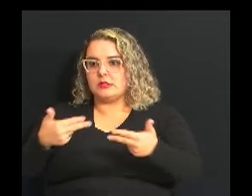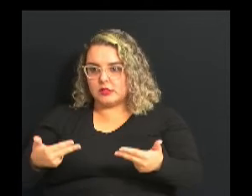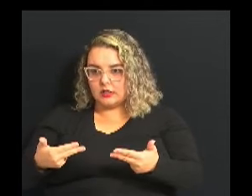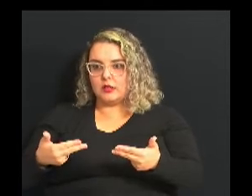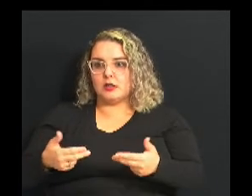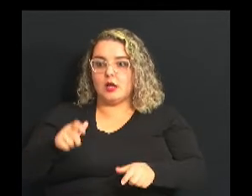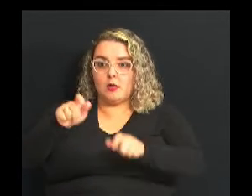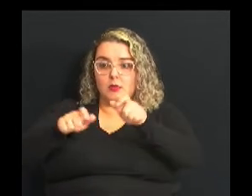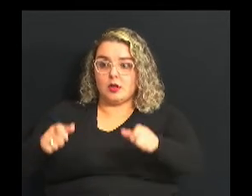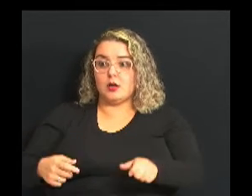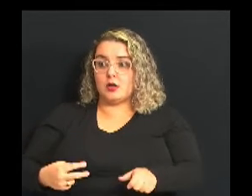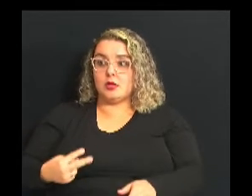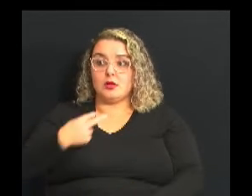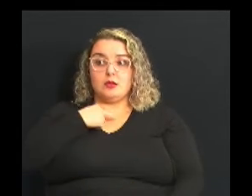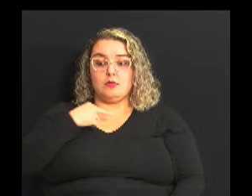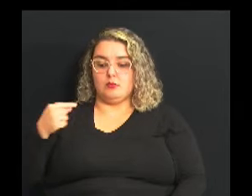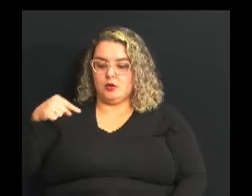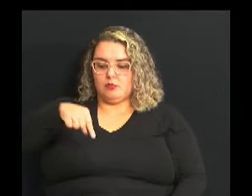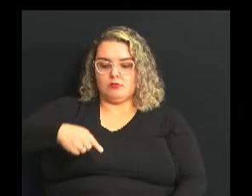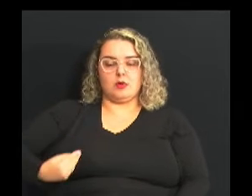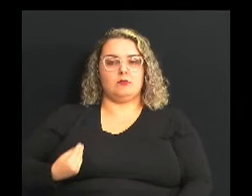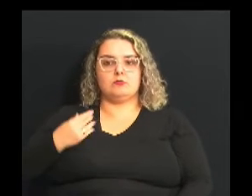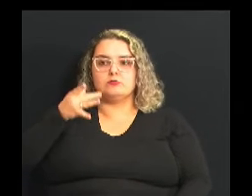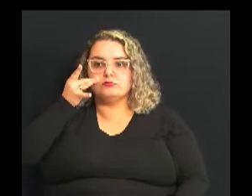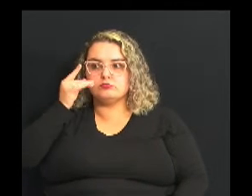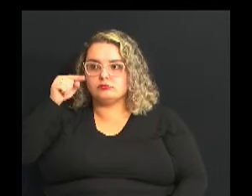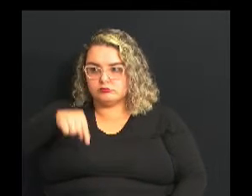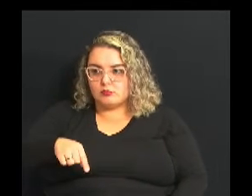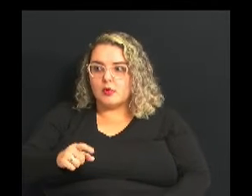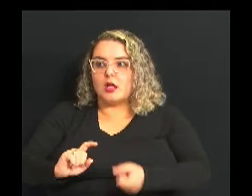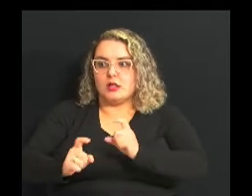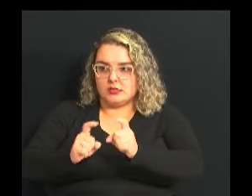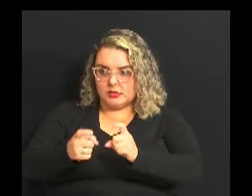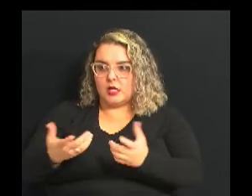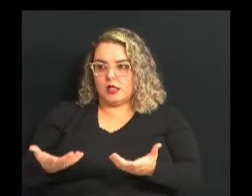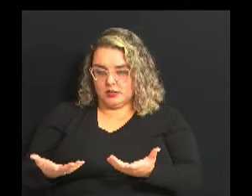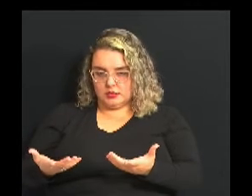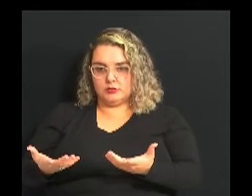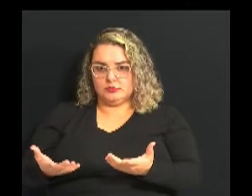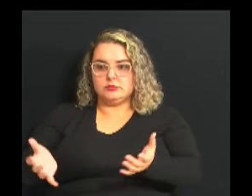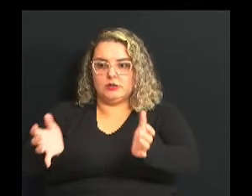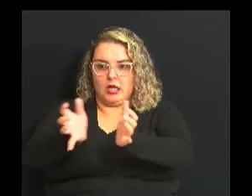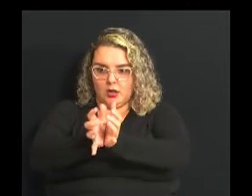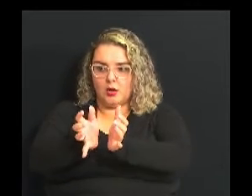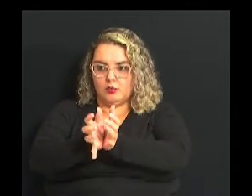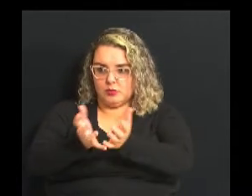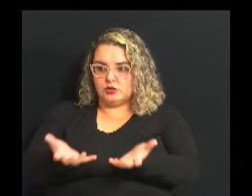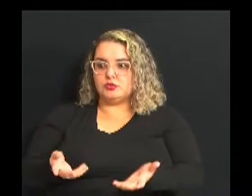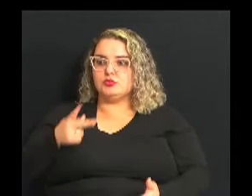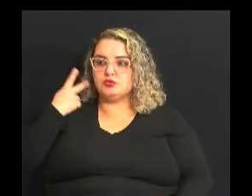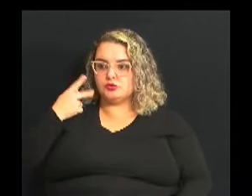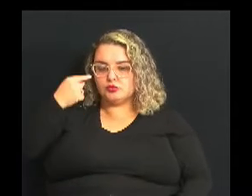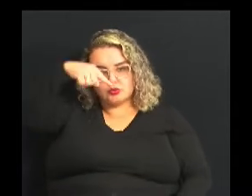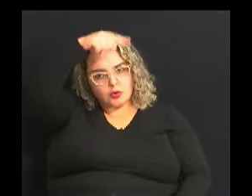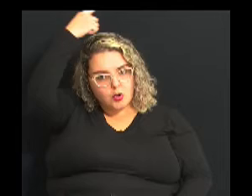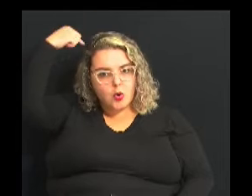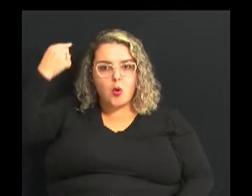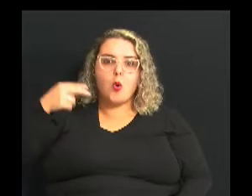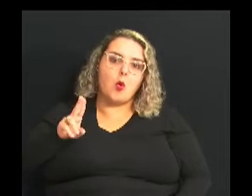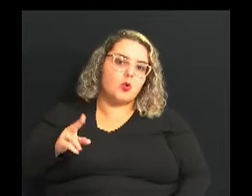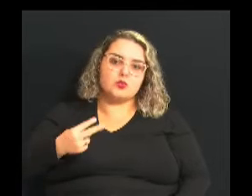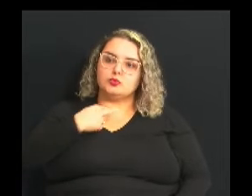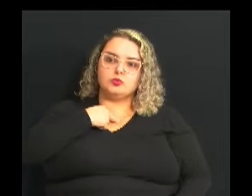pessoa que não pode vir aqui estar presente, por exemplo, nessa reunião da comissão, do vereador Gaspar, ou que não pode vir numa